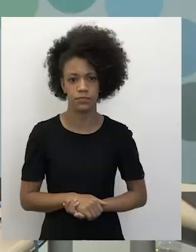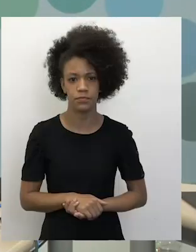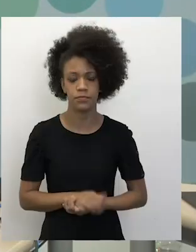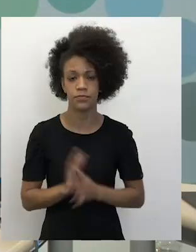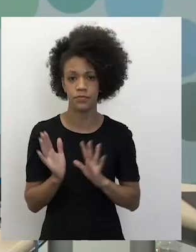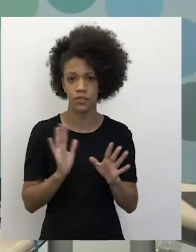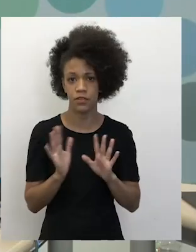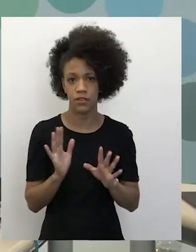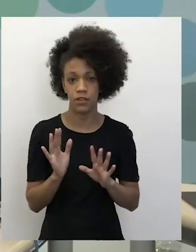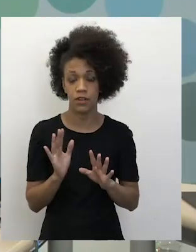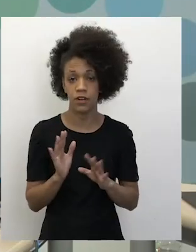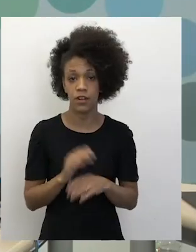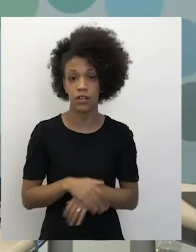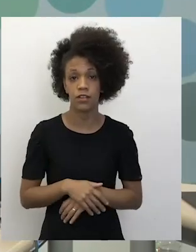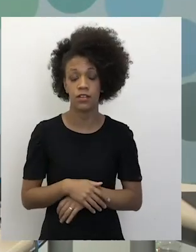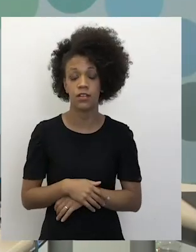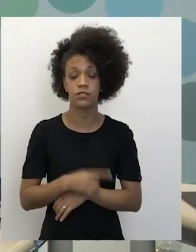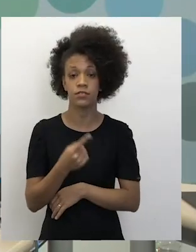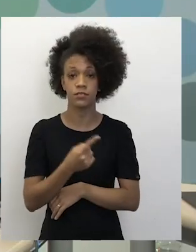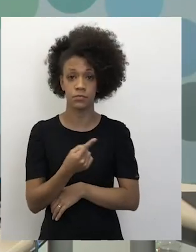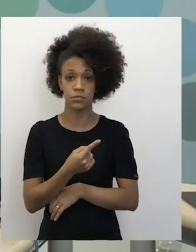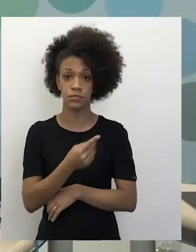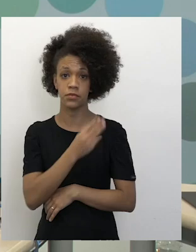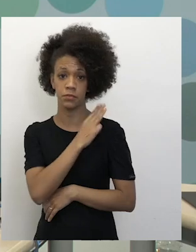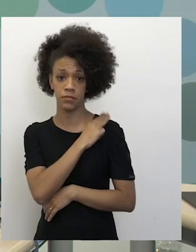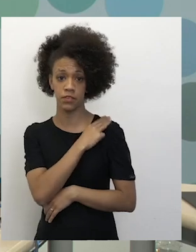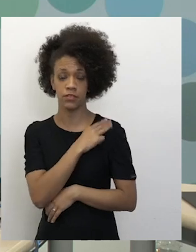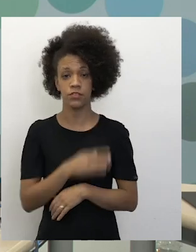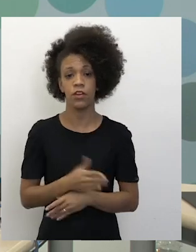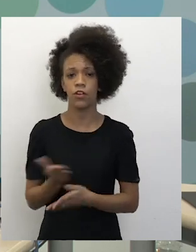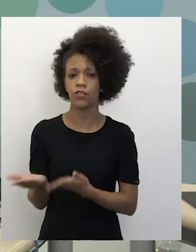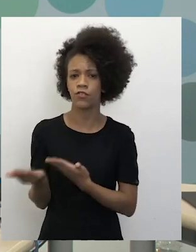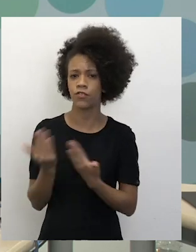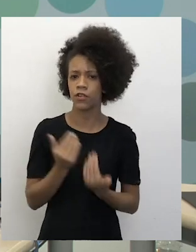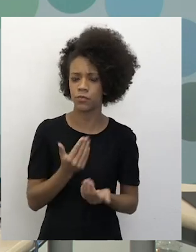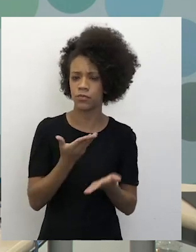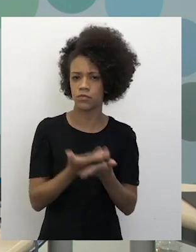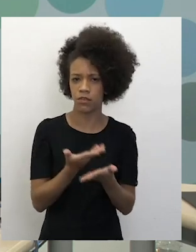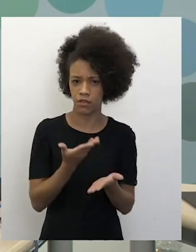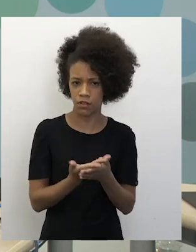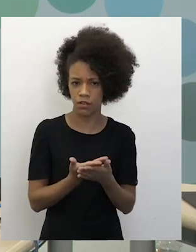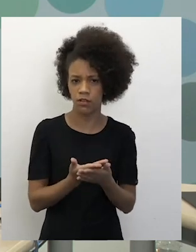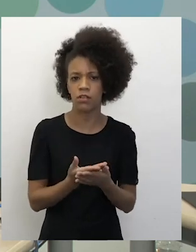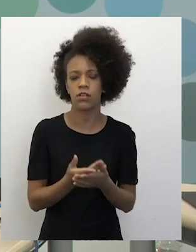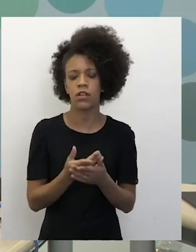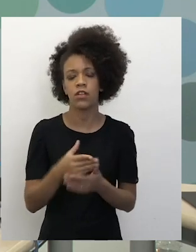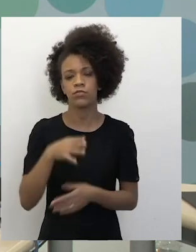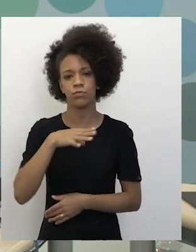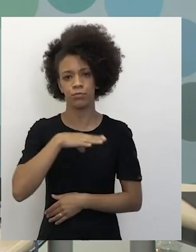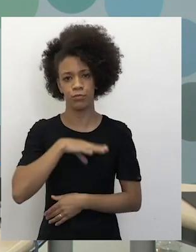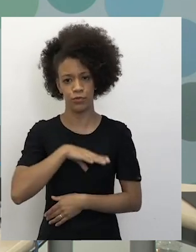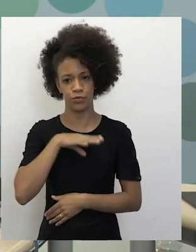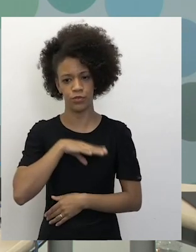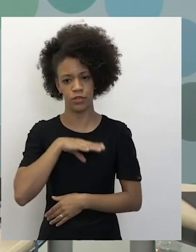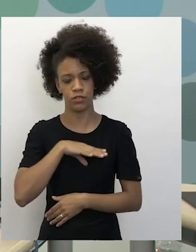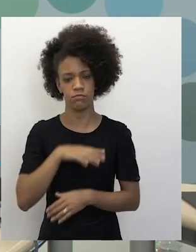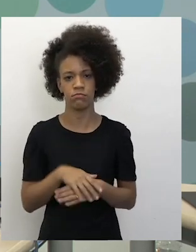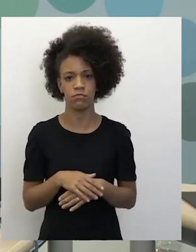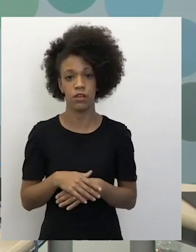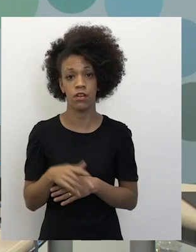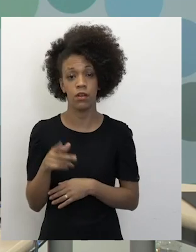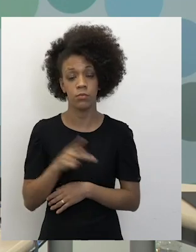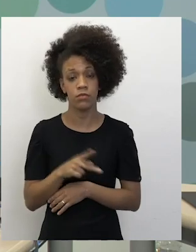Olá alunos da 1ª série do Ensino Médio vamos a mais uma aula de língua portuguesa eu sou a professora